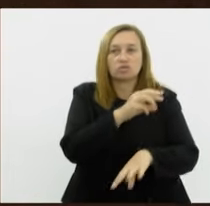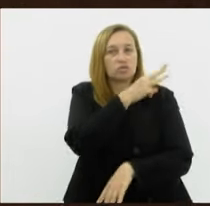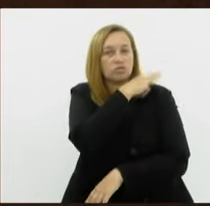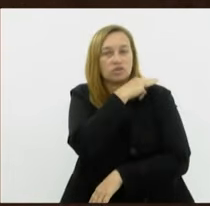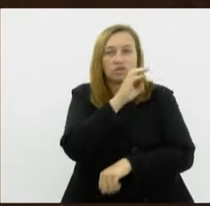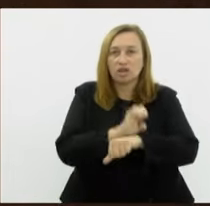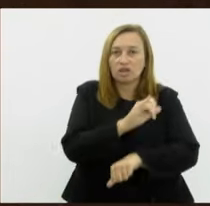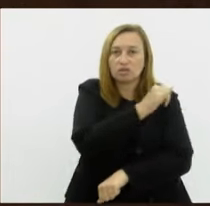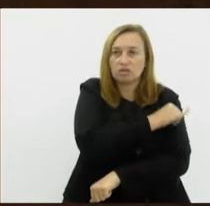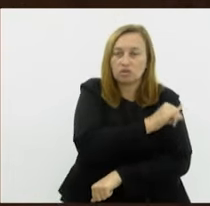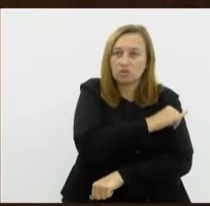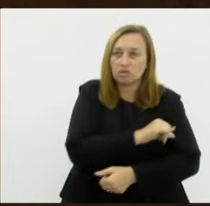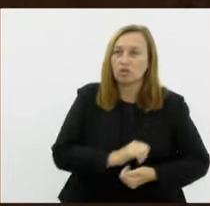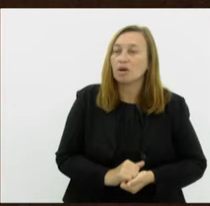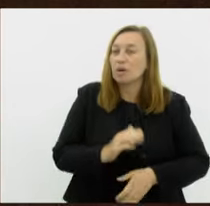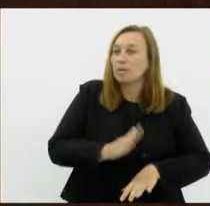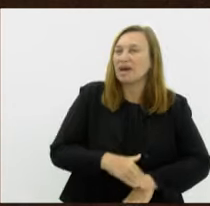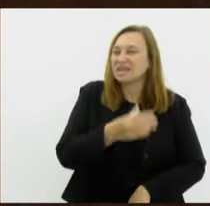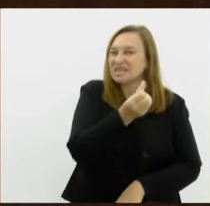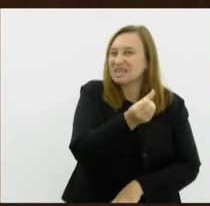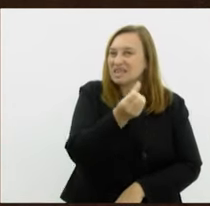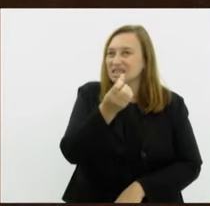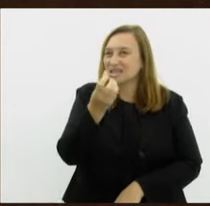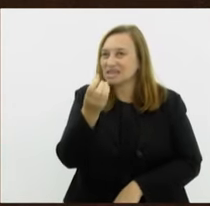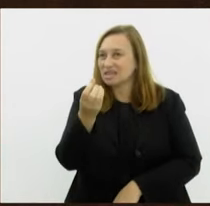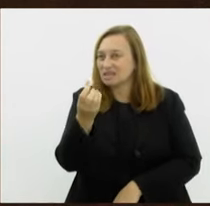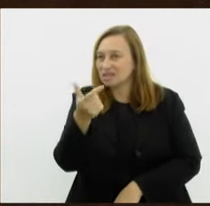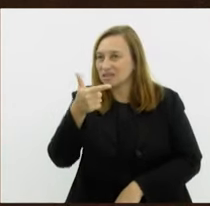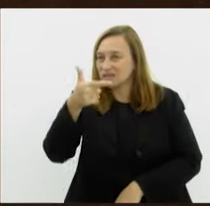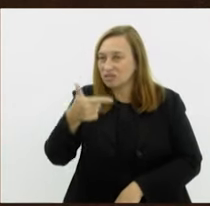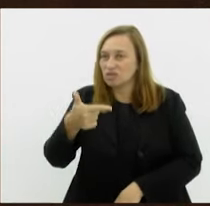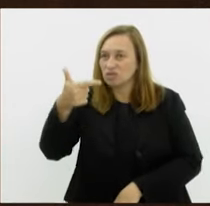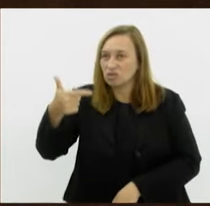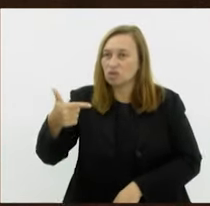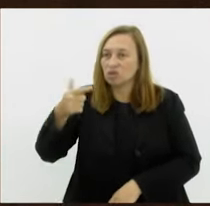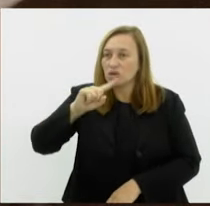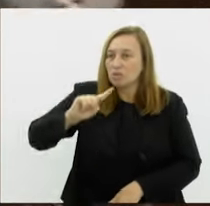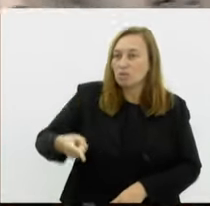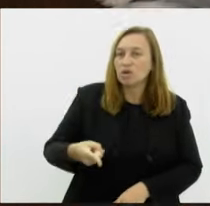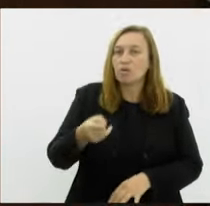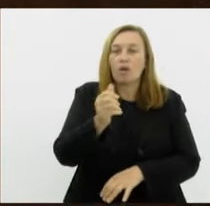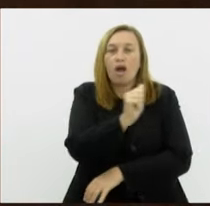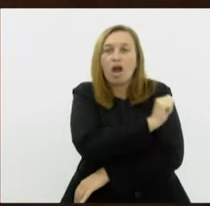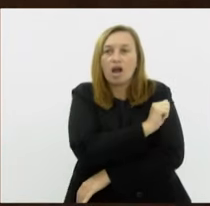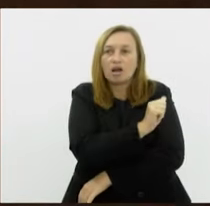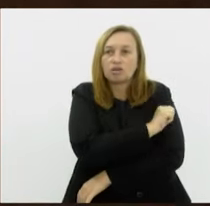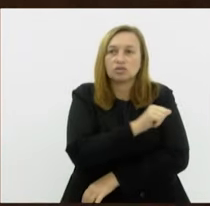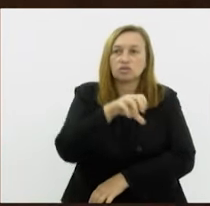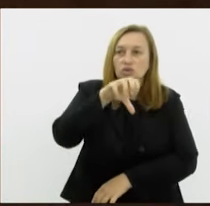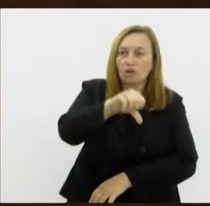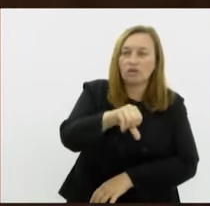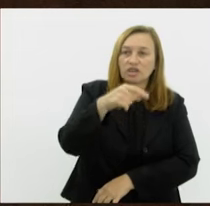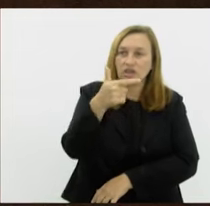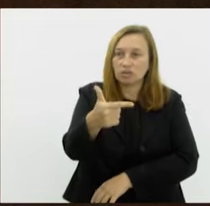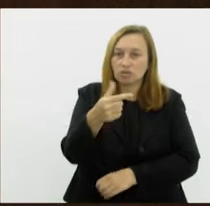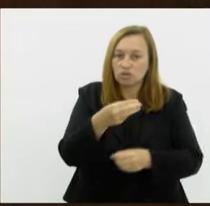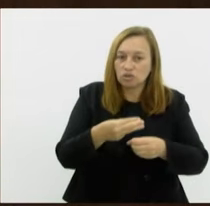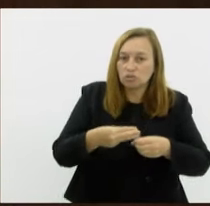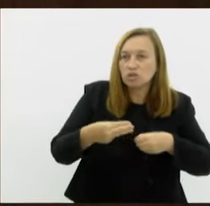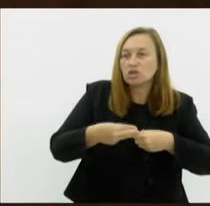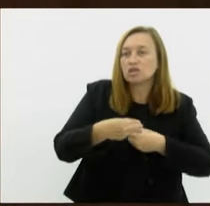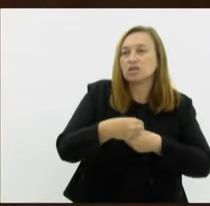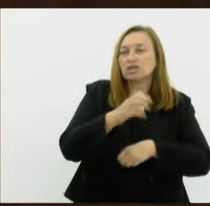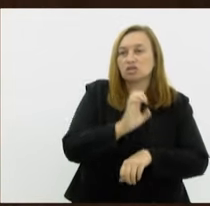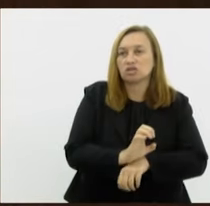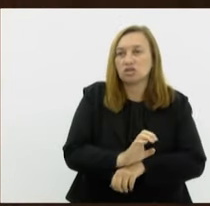estado do Rio, que são mais de 622 mil alunos, não é, nos 92 municípios do nosso